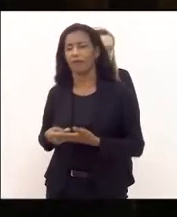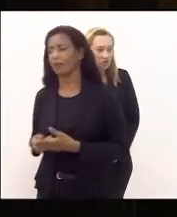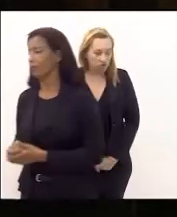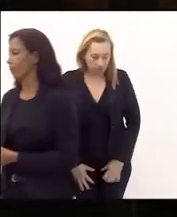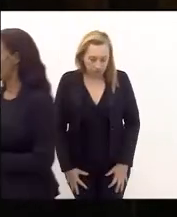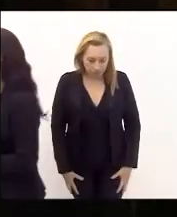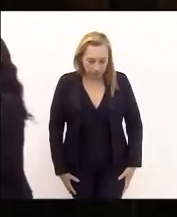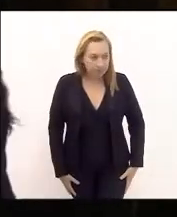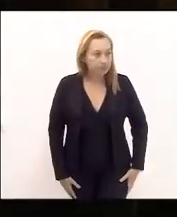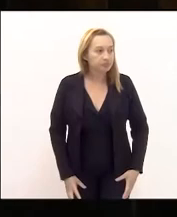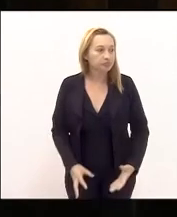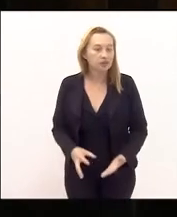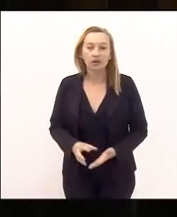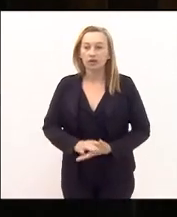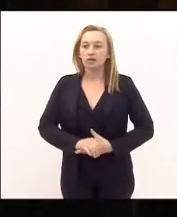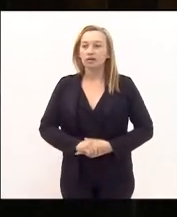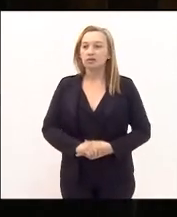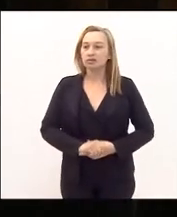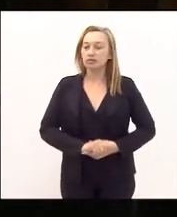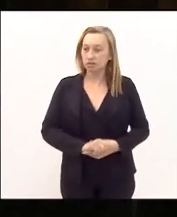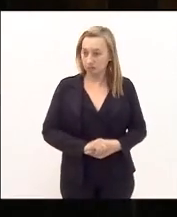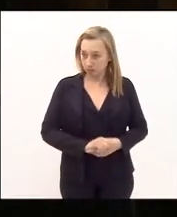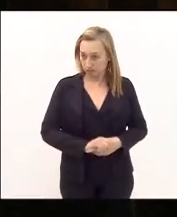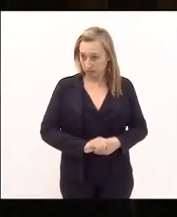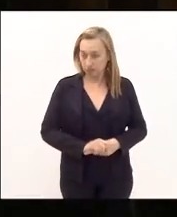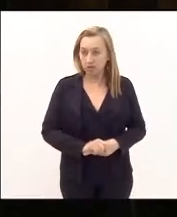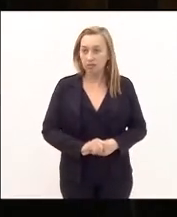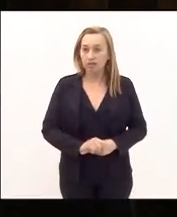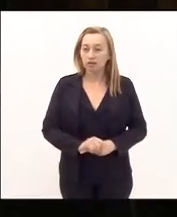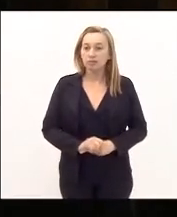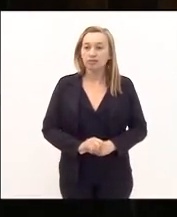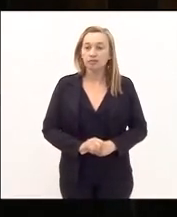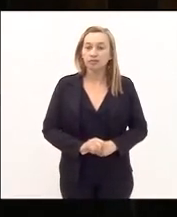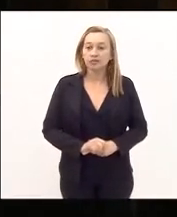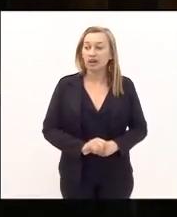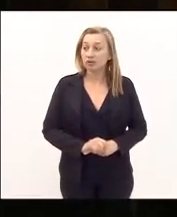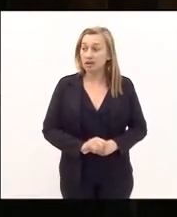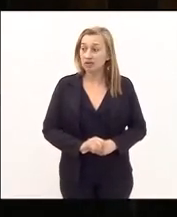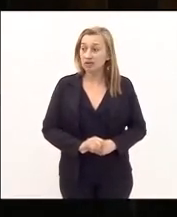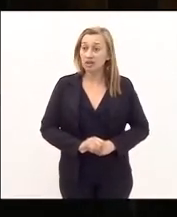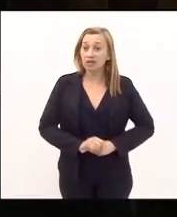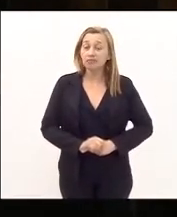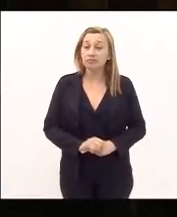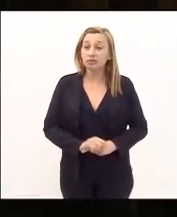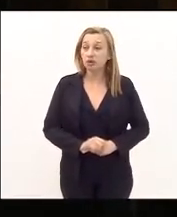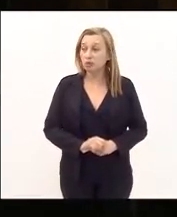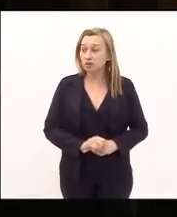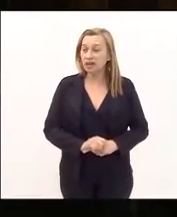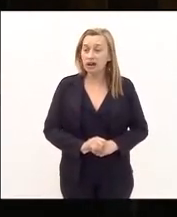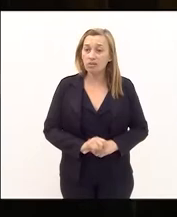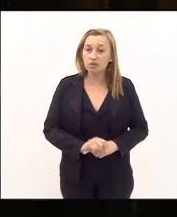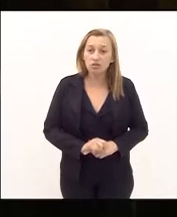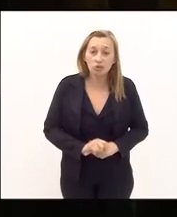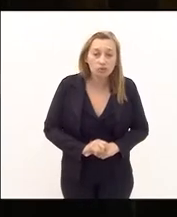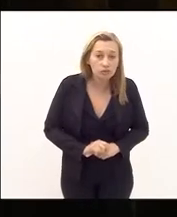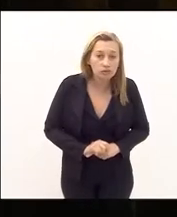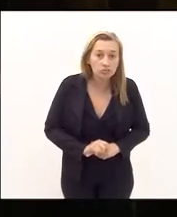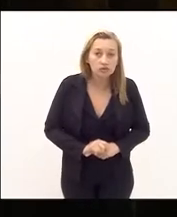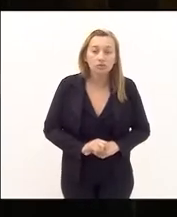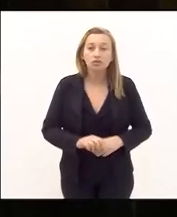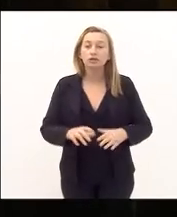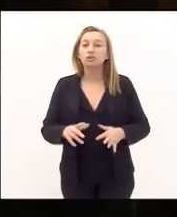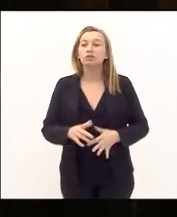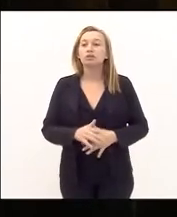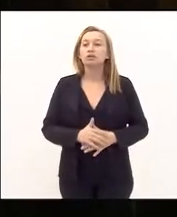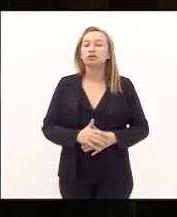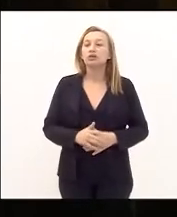Registro Nacional de Transportadores Rodoviários de Cargas, que destinam o veículo